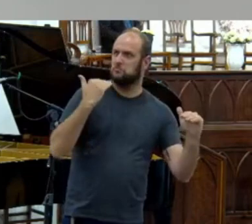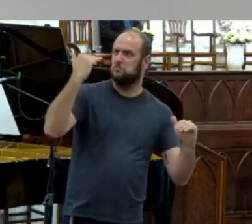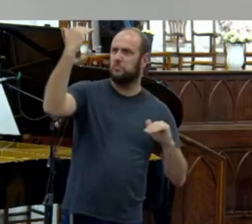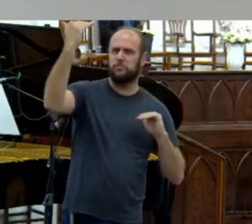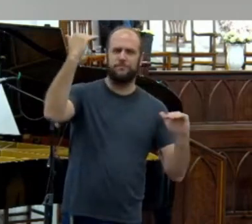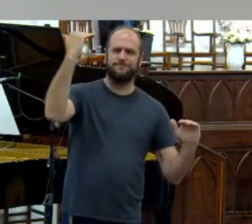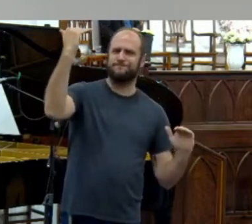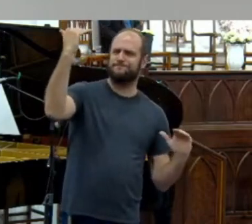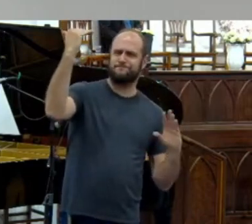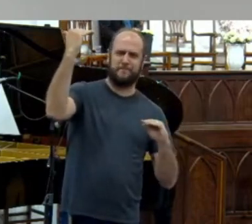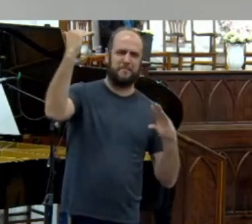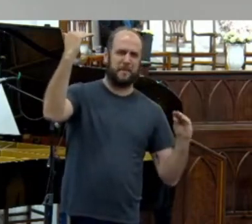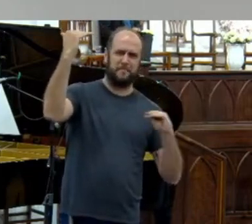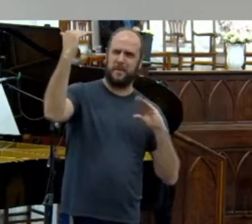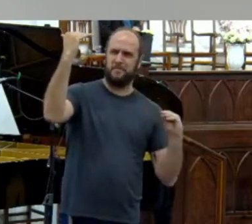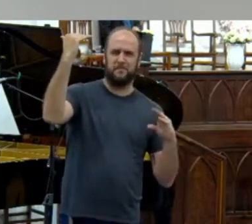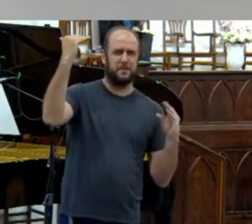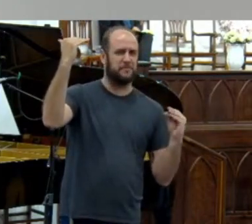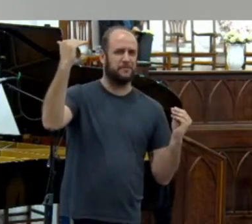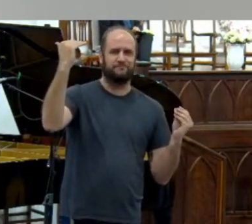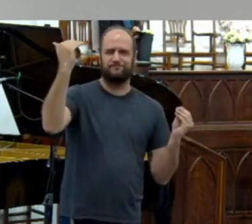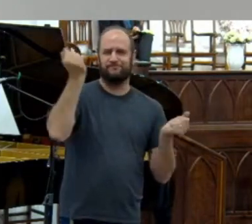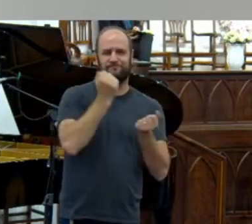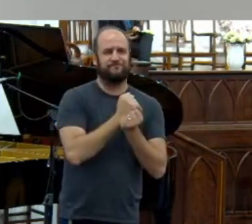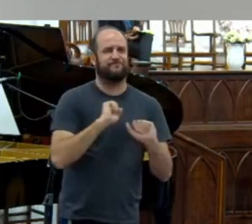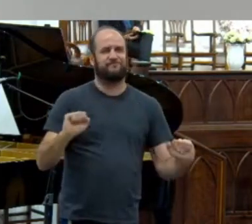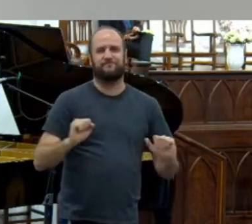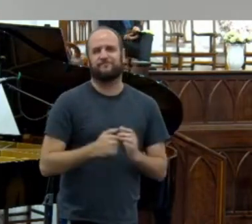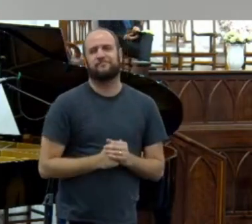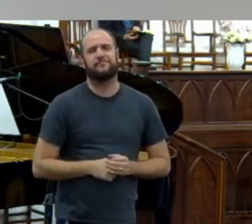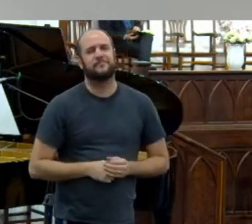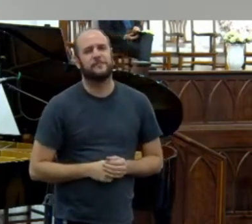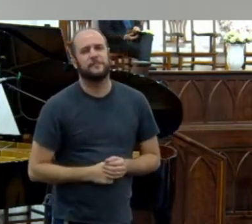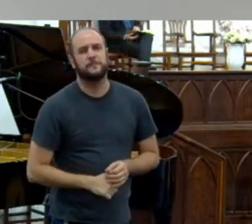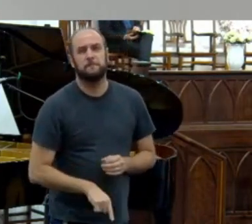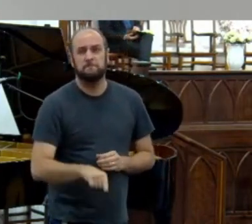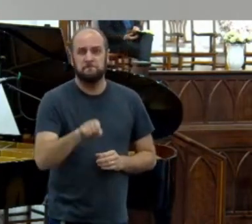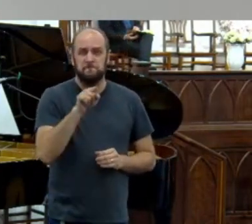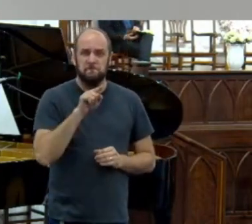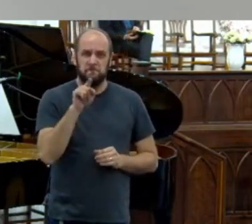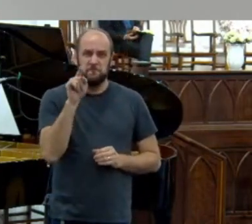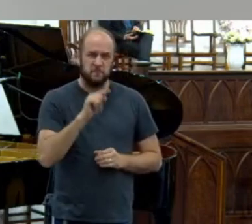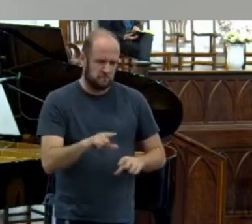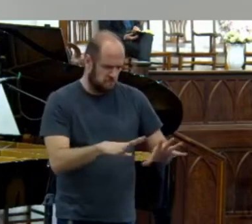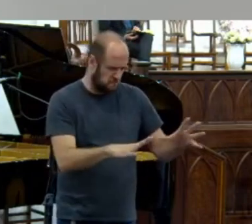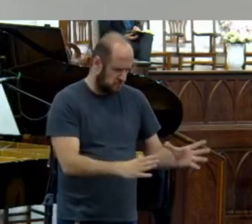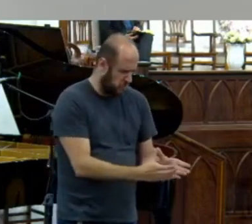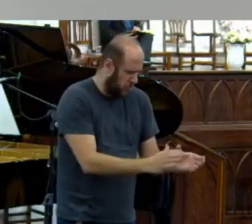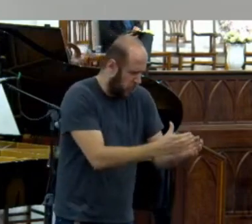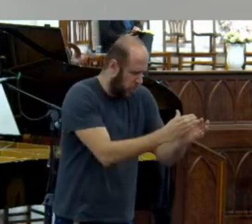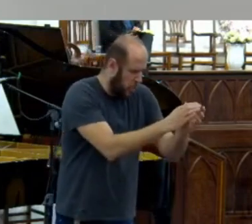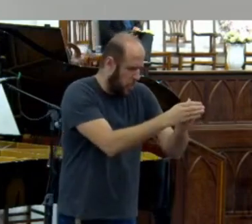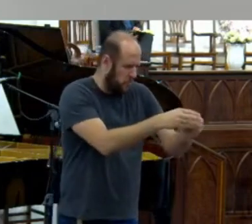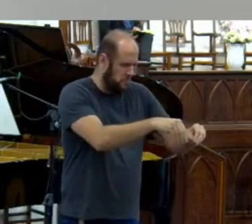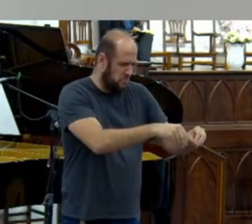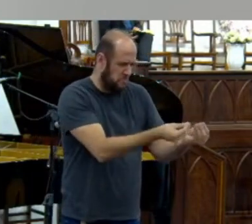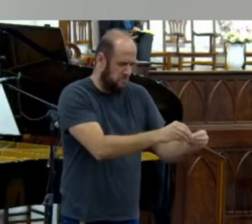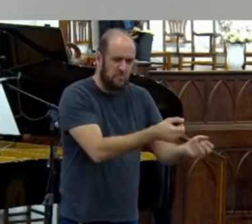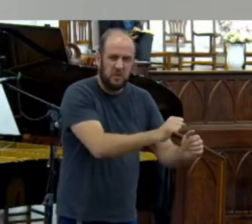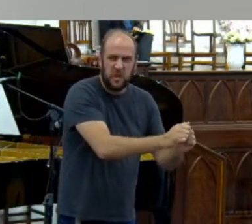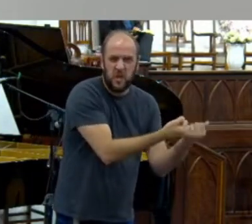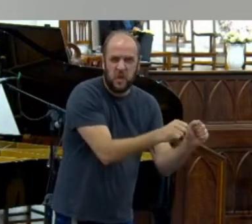comigo. Eu sou o Criador, tu não passas de um caco de barro no meio de outros